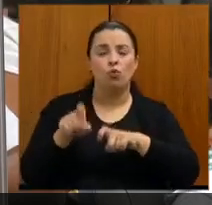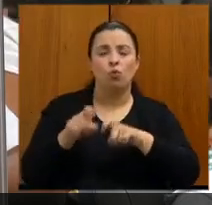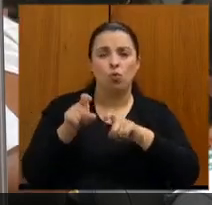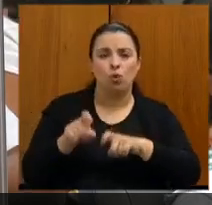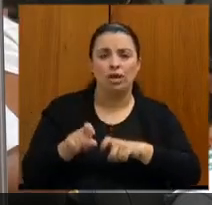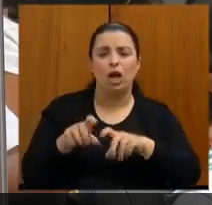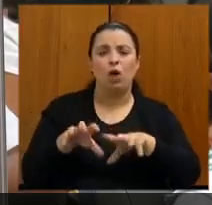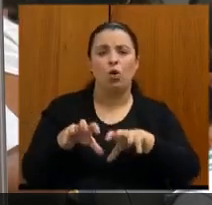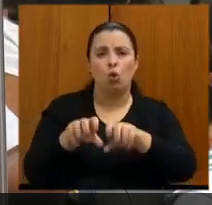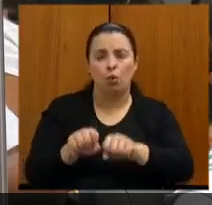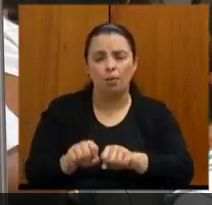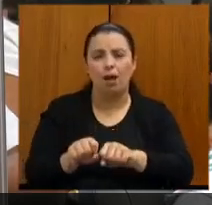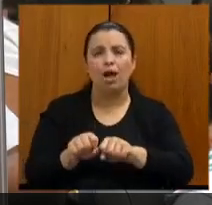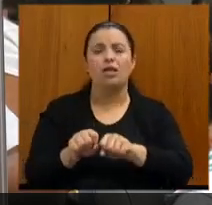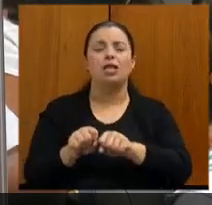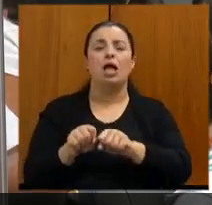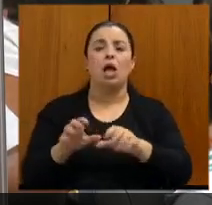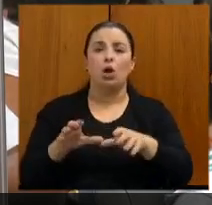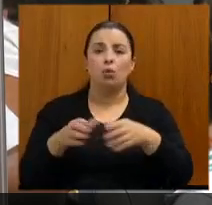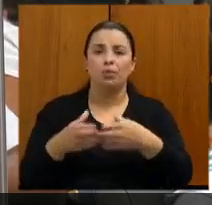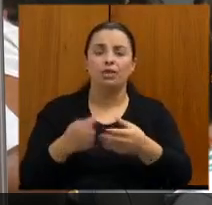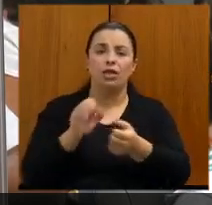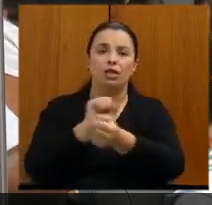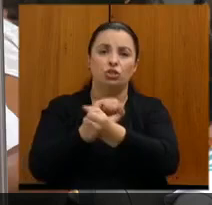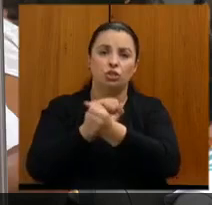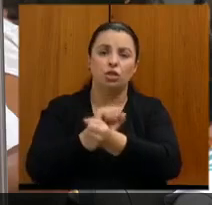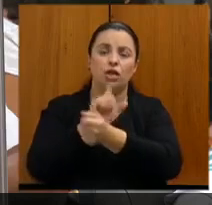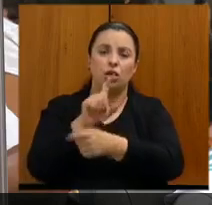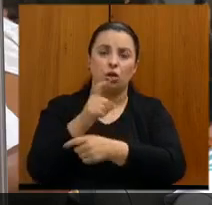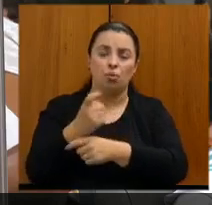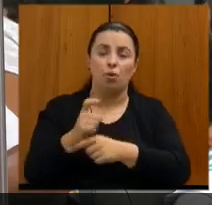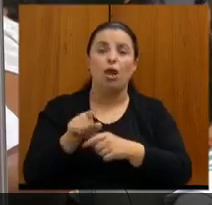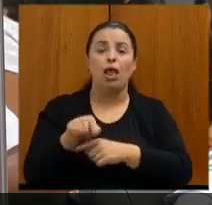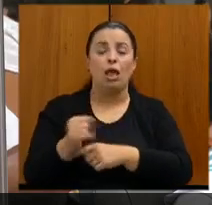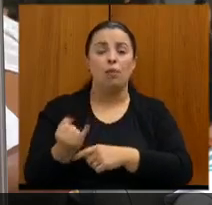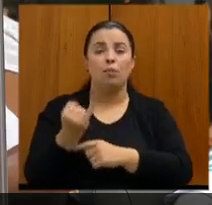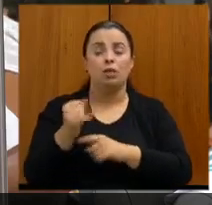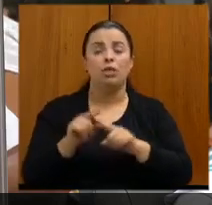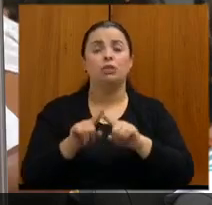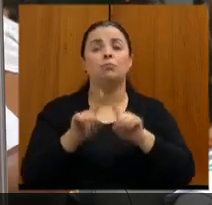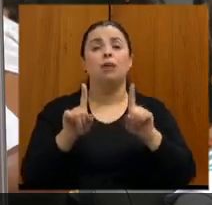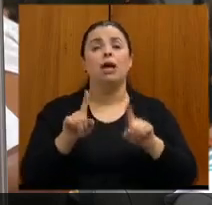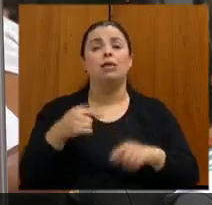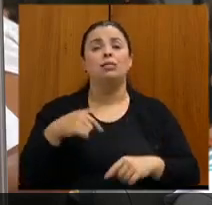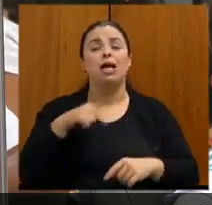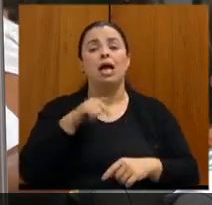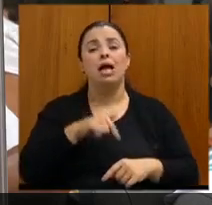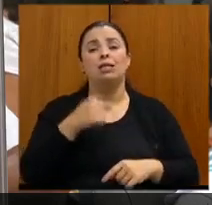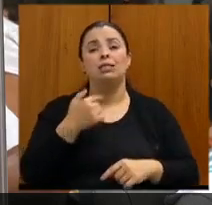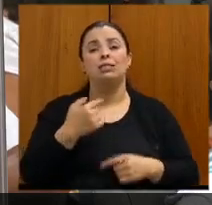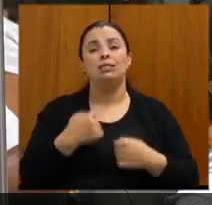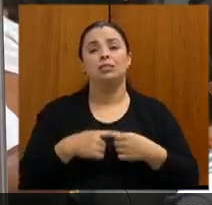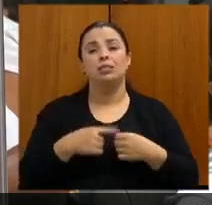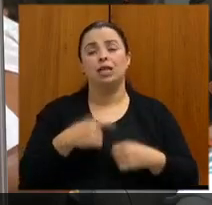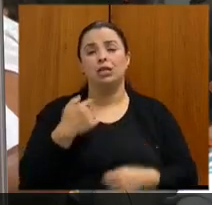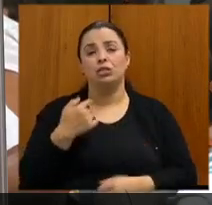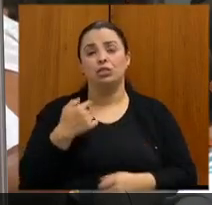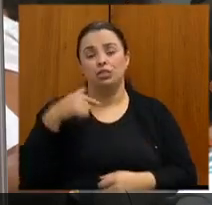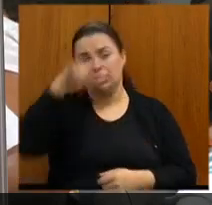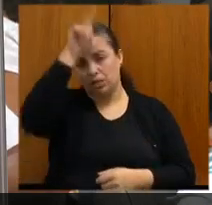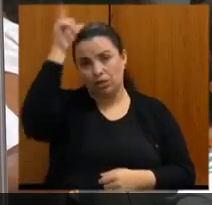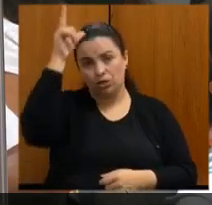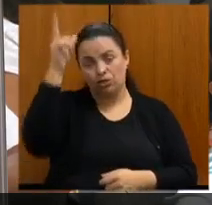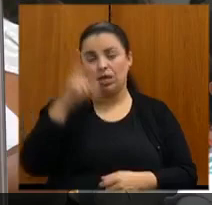ocupados entre as Comunidades Quilombolas ela é muito importante mas nós estamos vivendo um momento em Santa Luzia é a